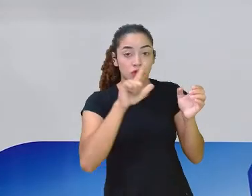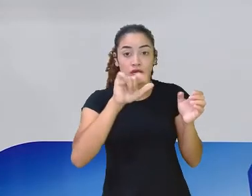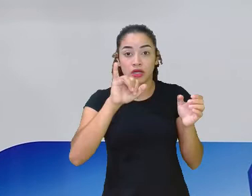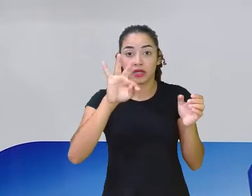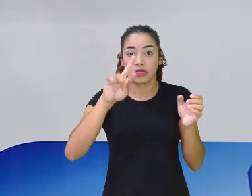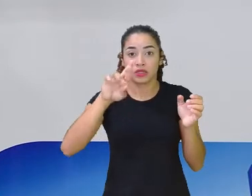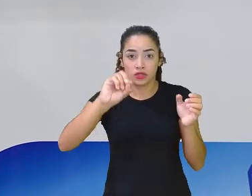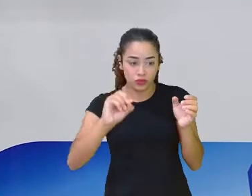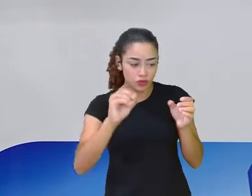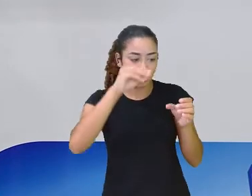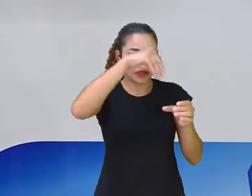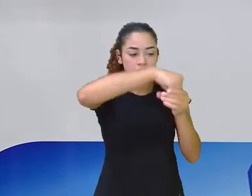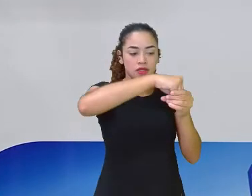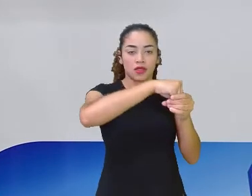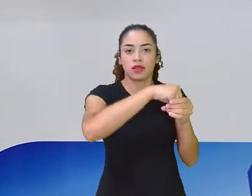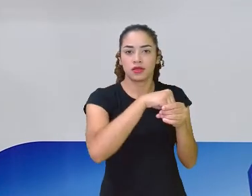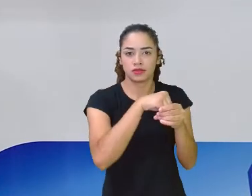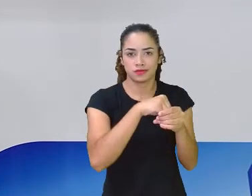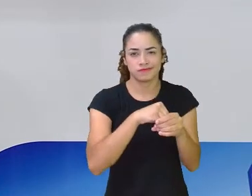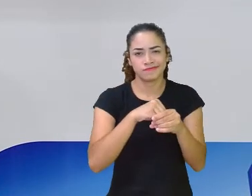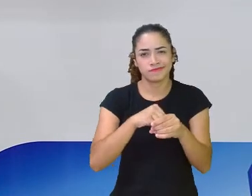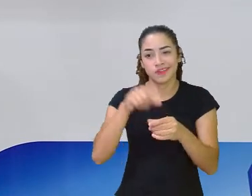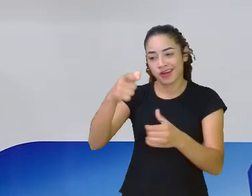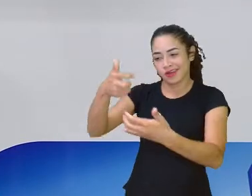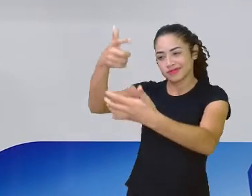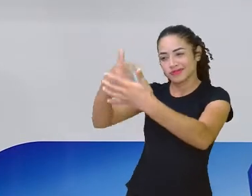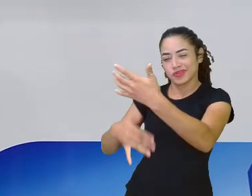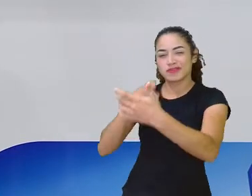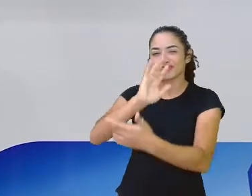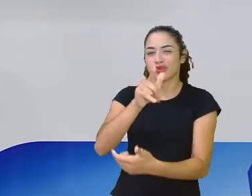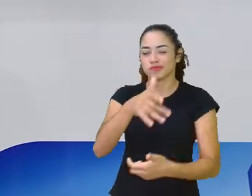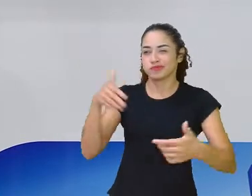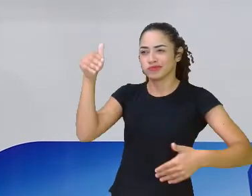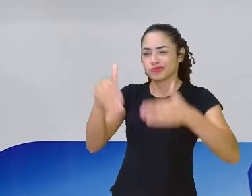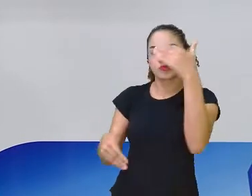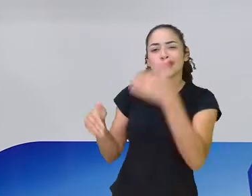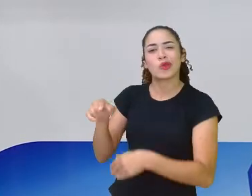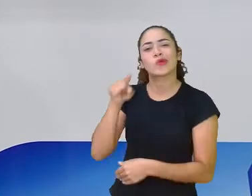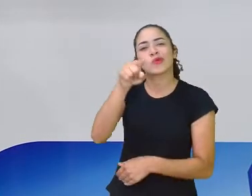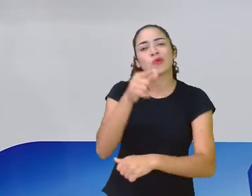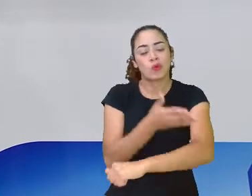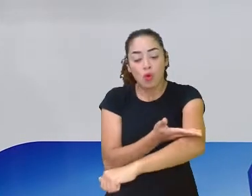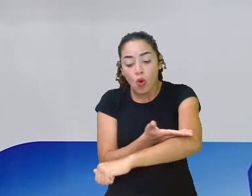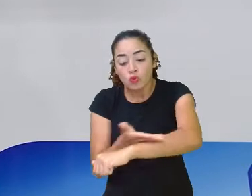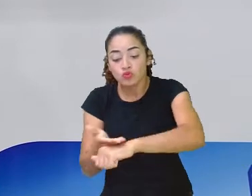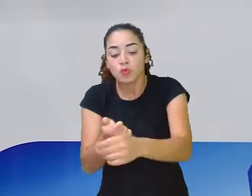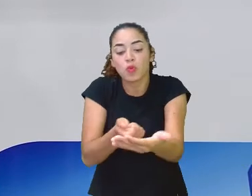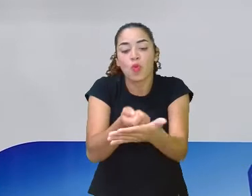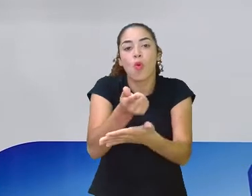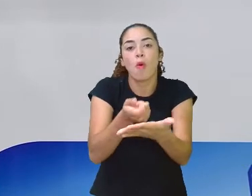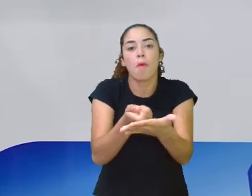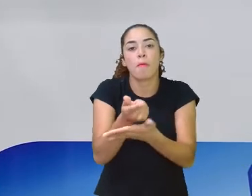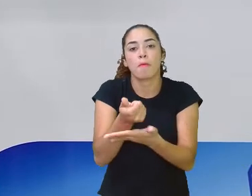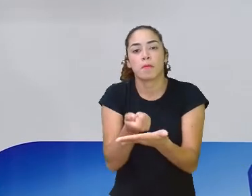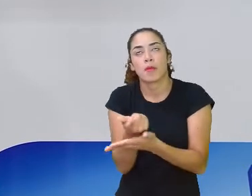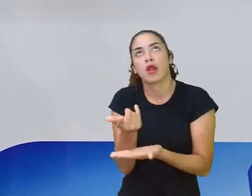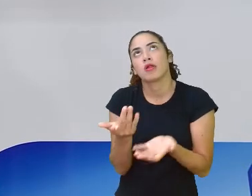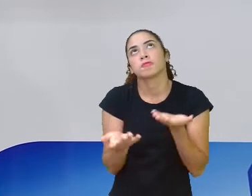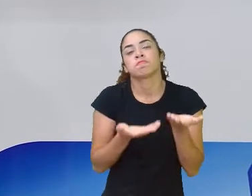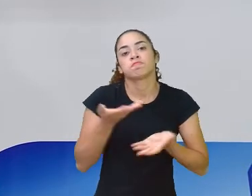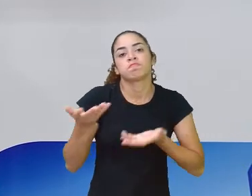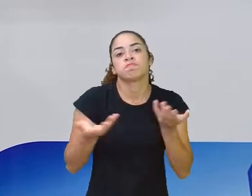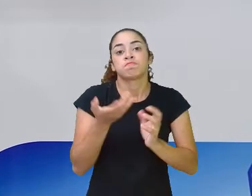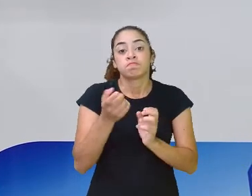mamadeira. Contem aí para mim no chat, quem já está participando, o que é que vocês costumam comprar